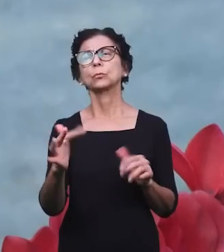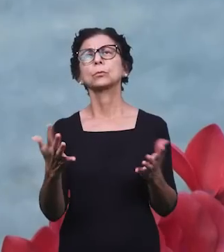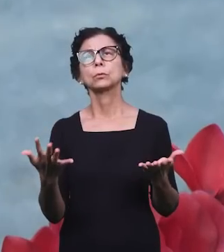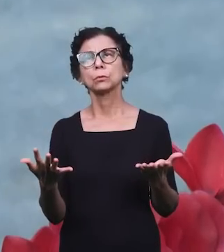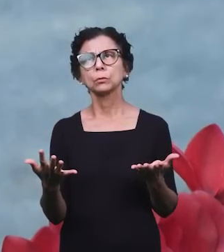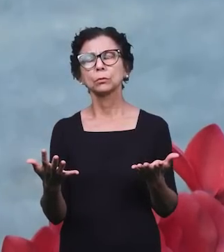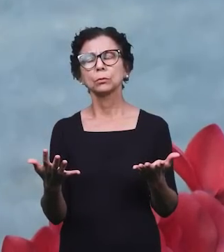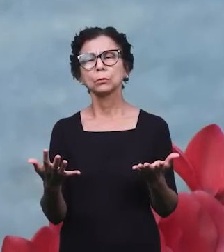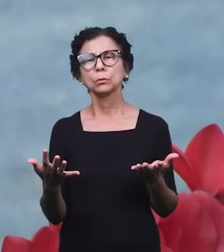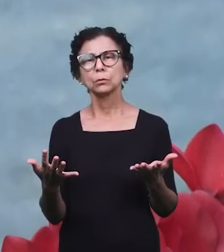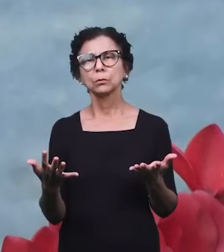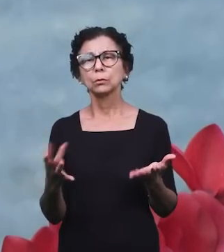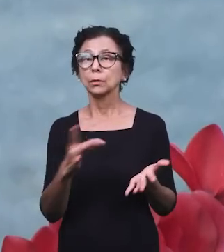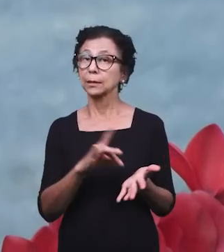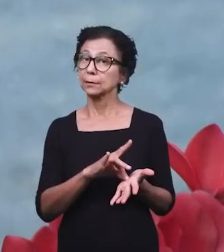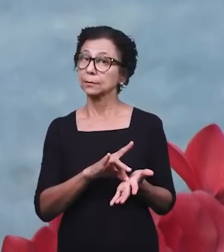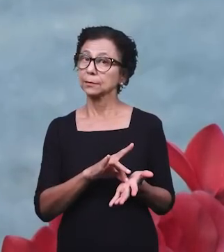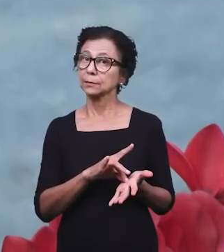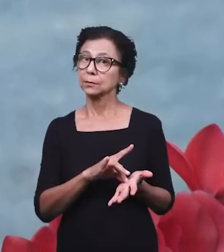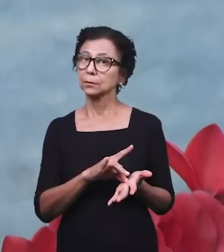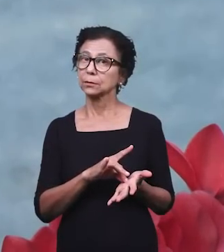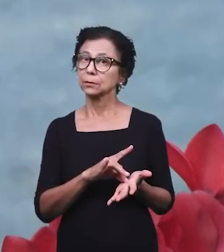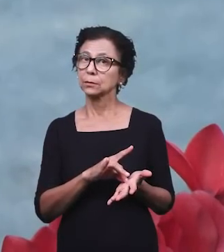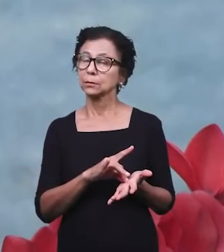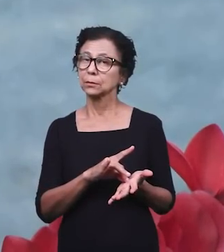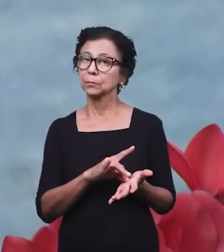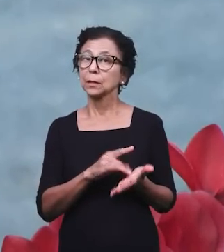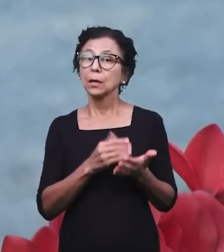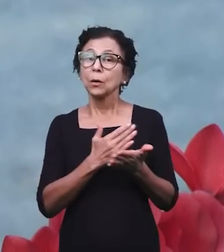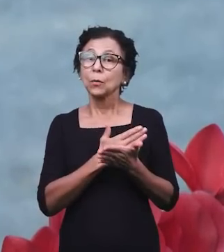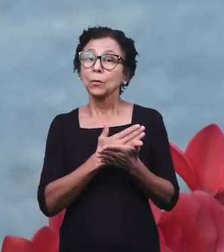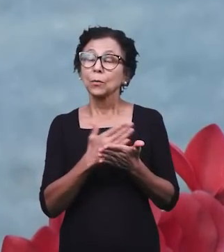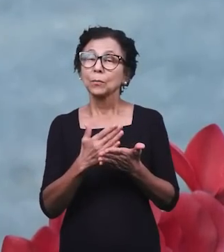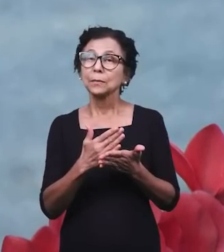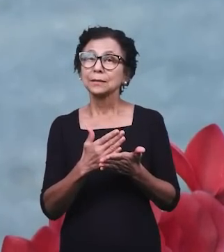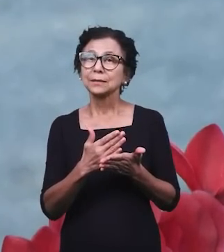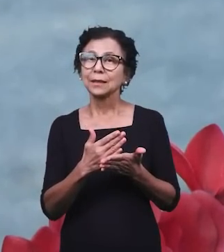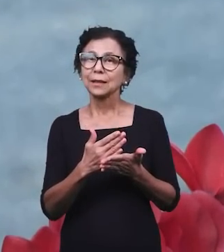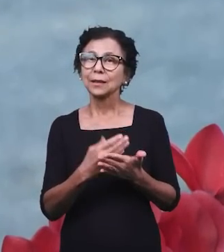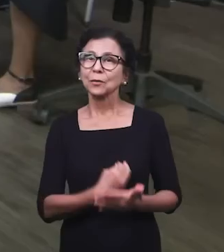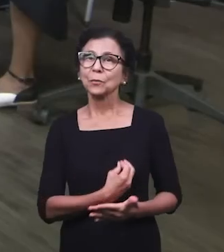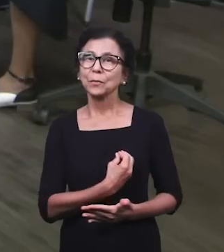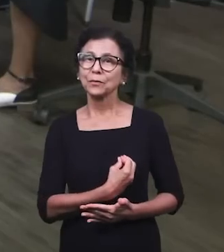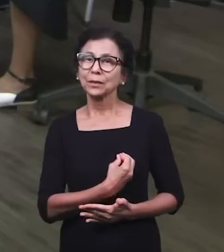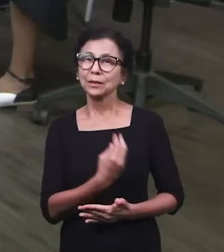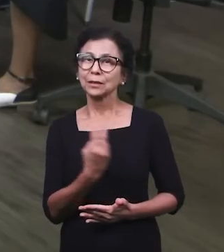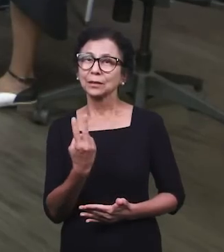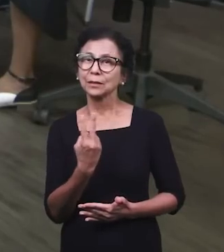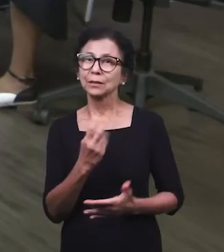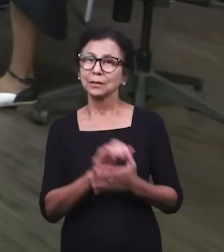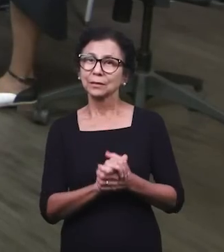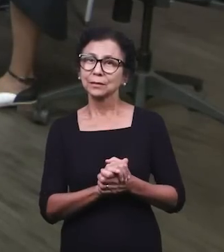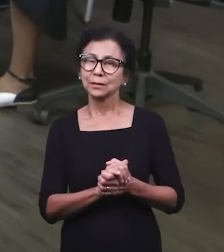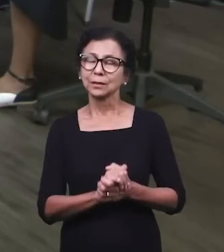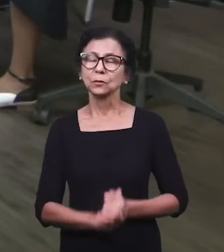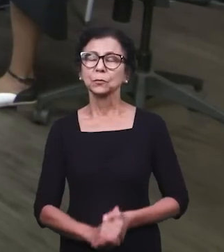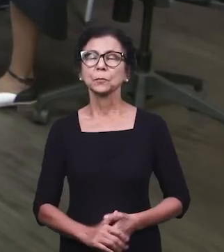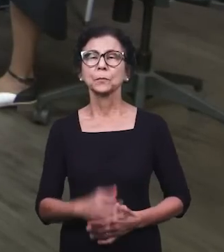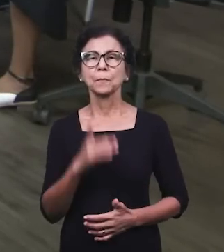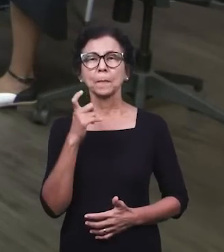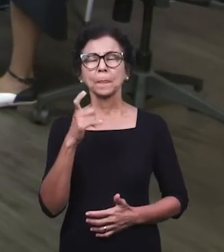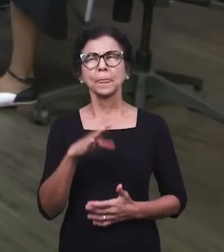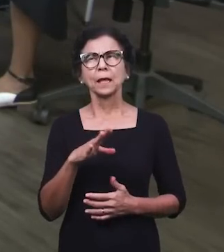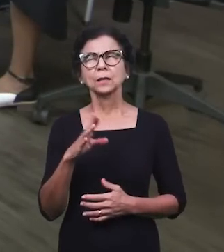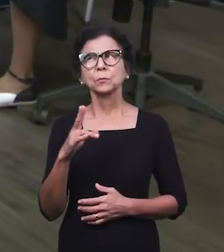aqui é uma realidade para começar a vida, né? E interessante que eu estive nessa igreja,